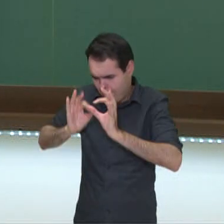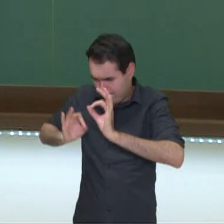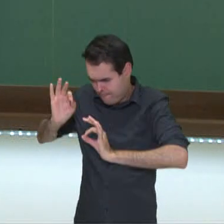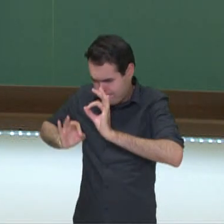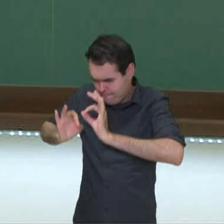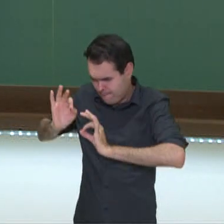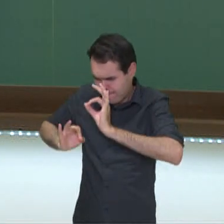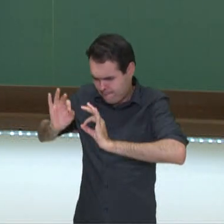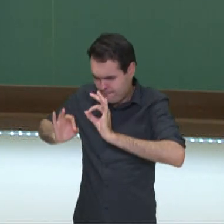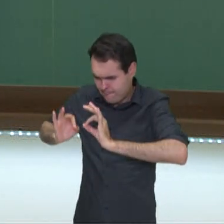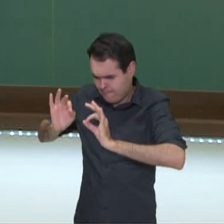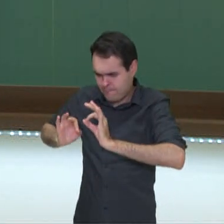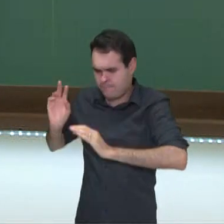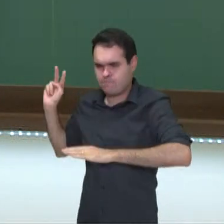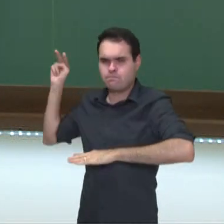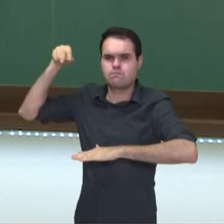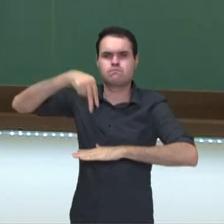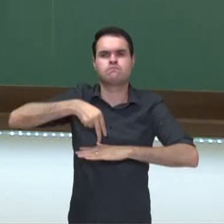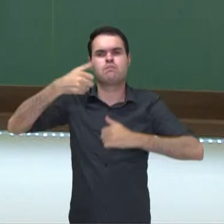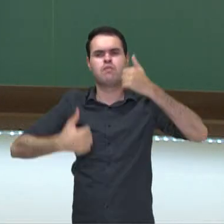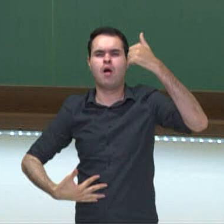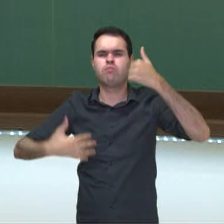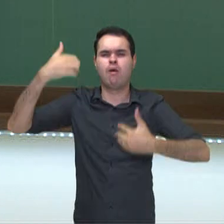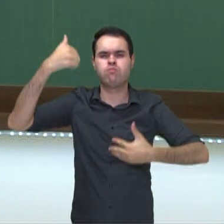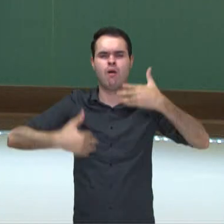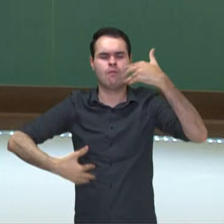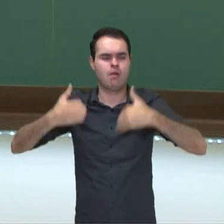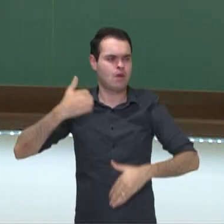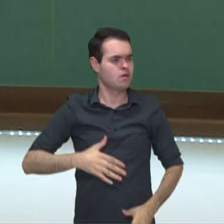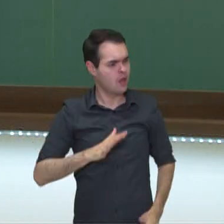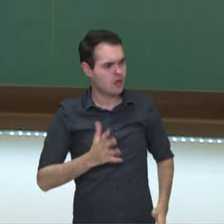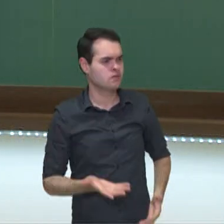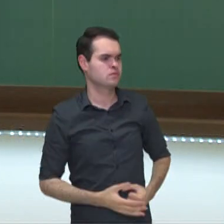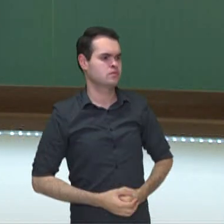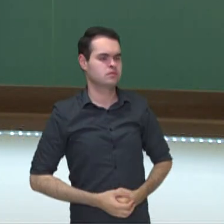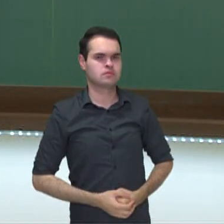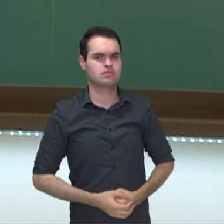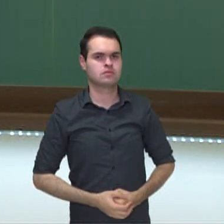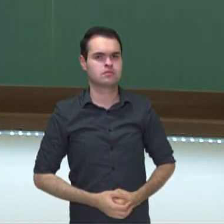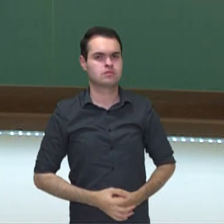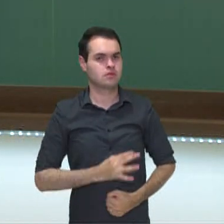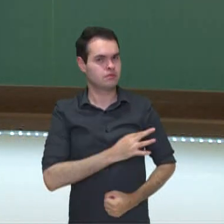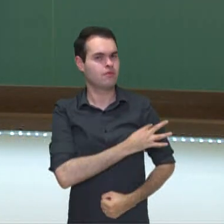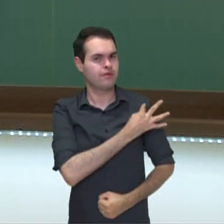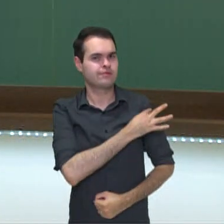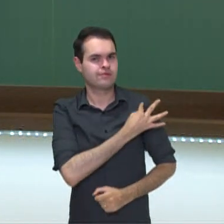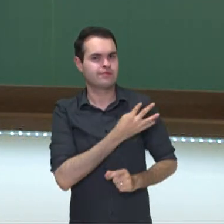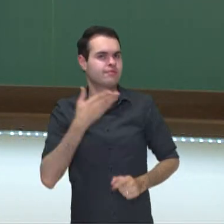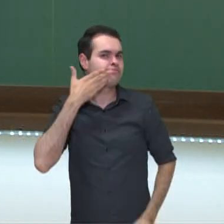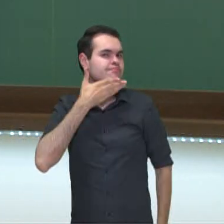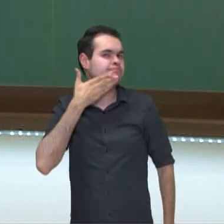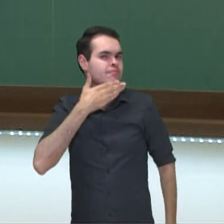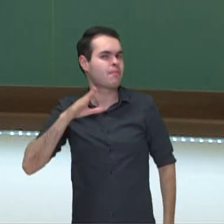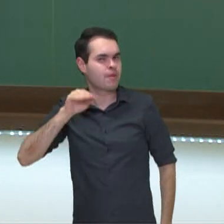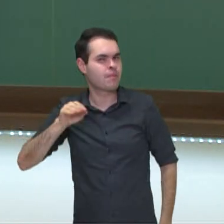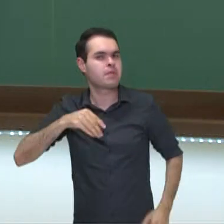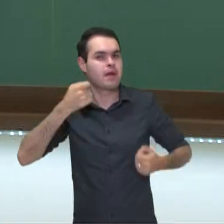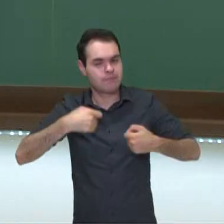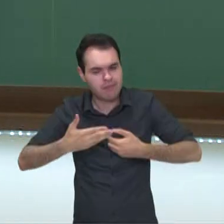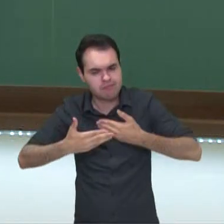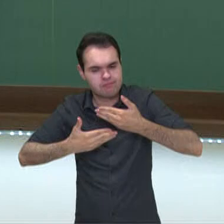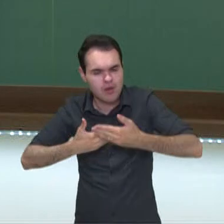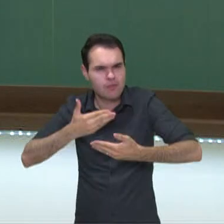uma boa palestra. Então, a técnica da oratória, ela precisa ser desenvolvida, trabalhada